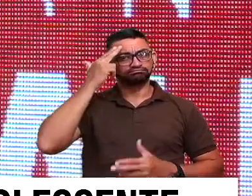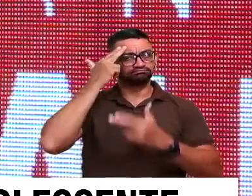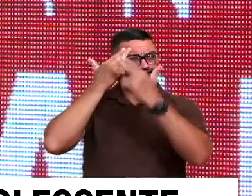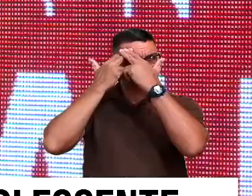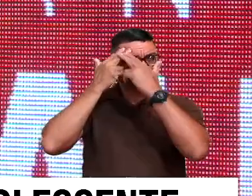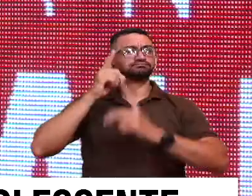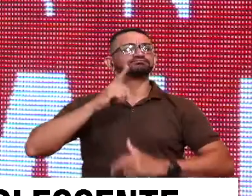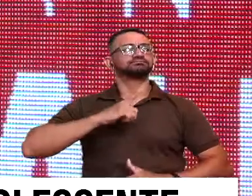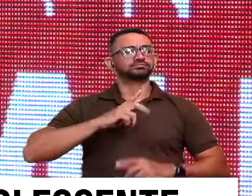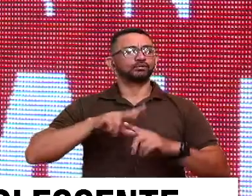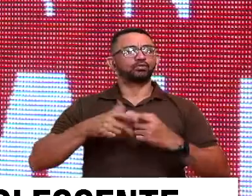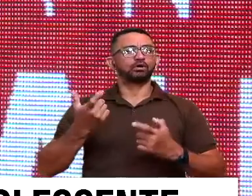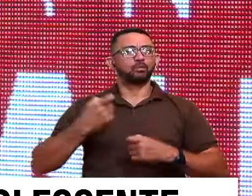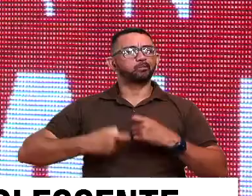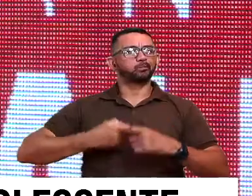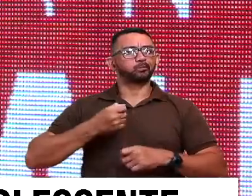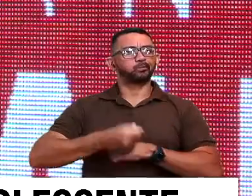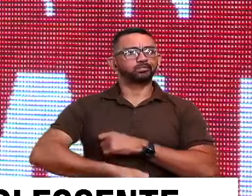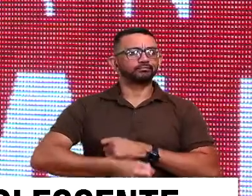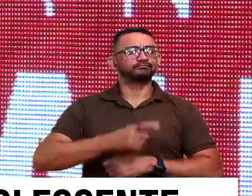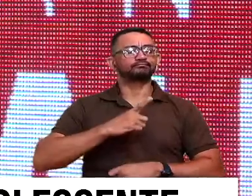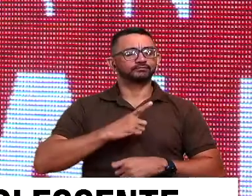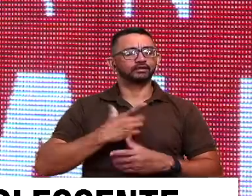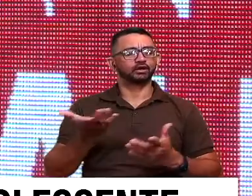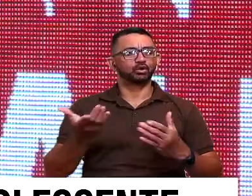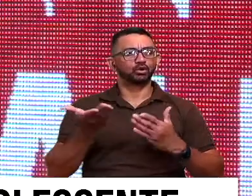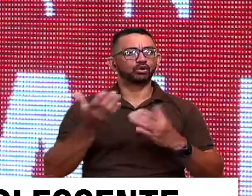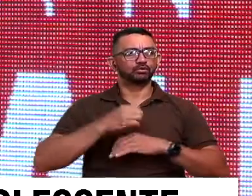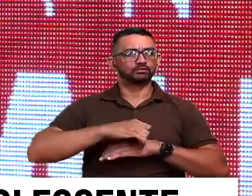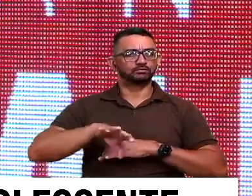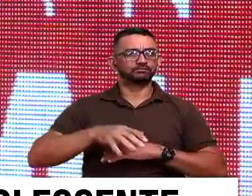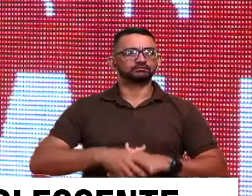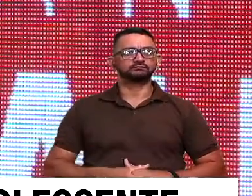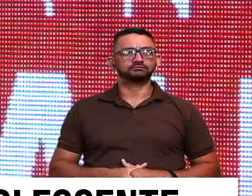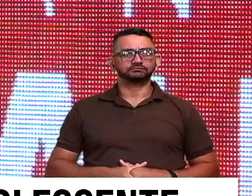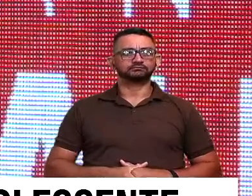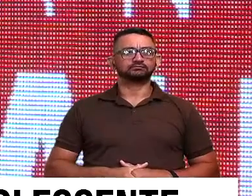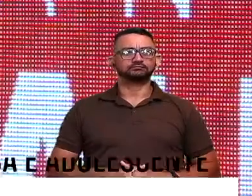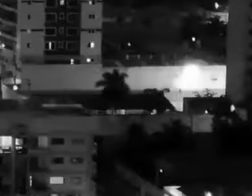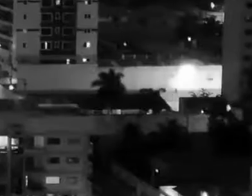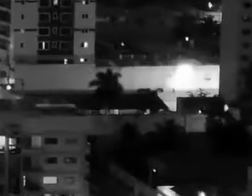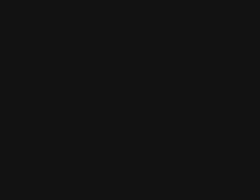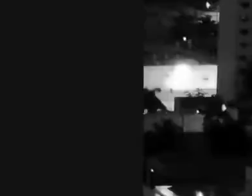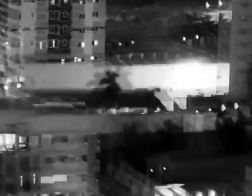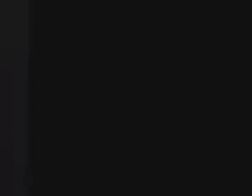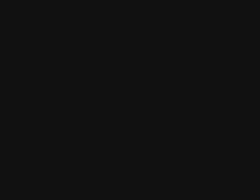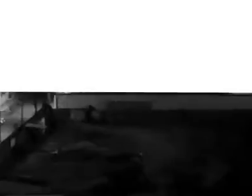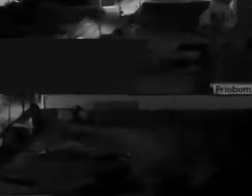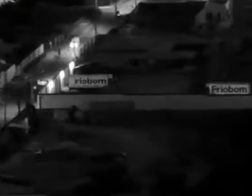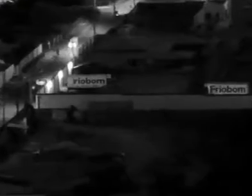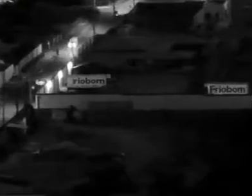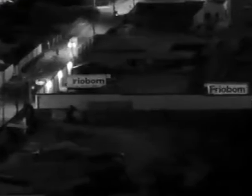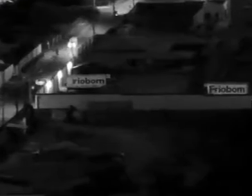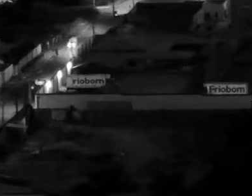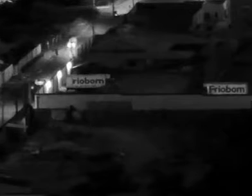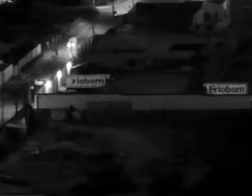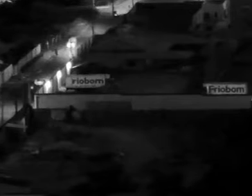as sequelas que ficam depois de um abuso sexual como isso que a gente tá trazendo aqui como informações que